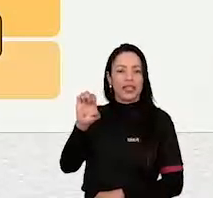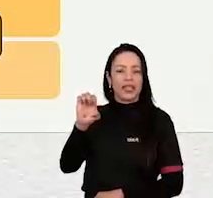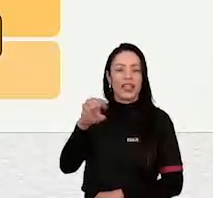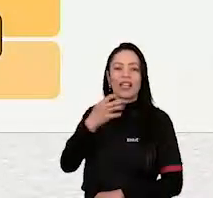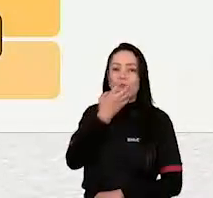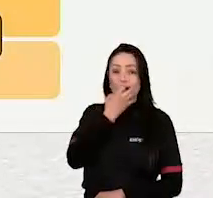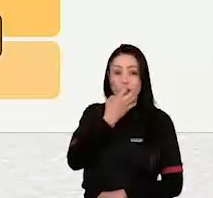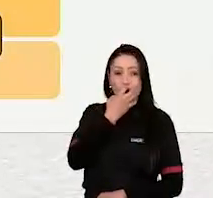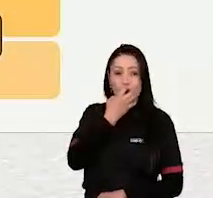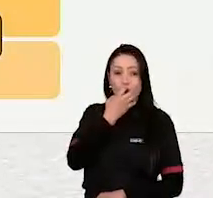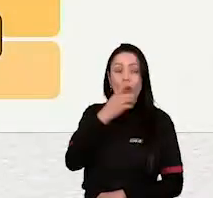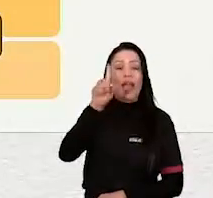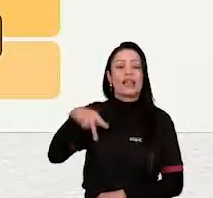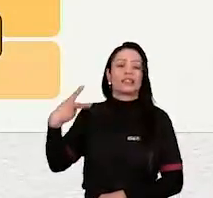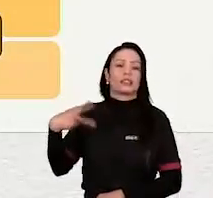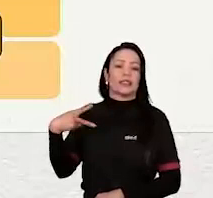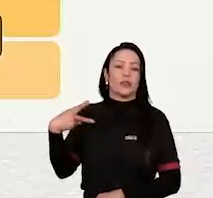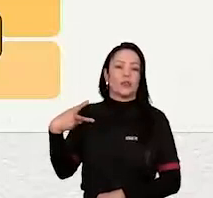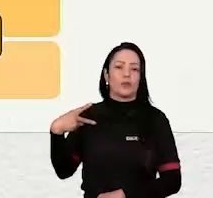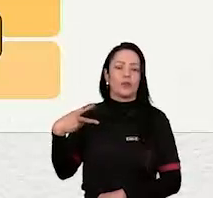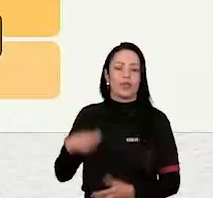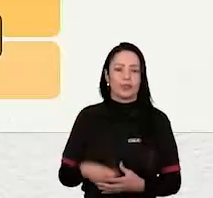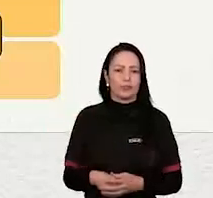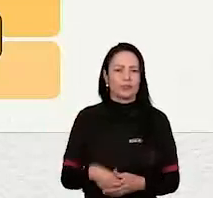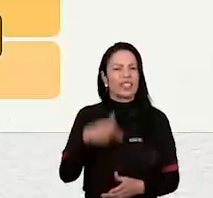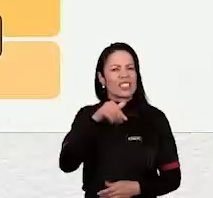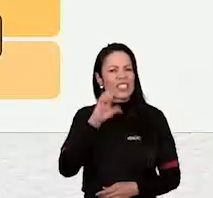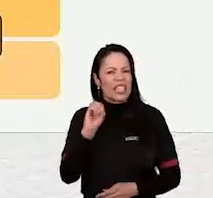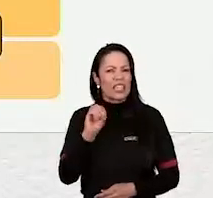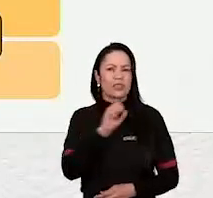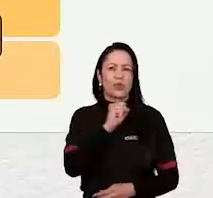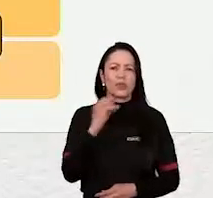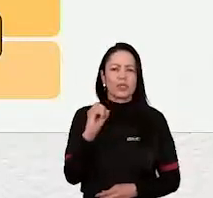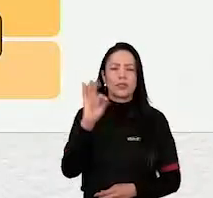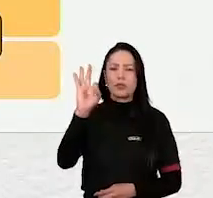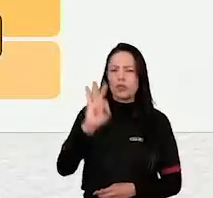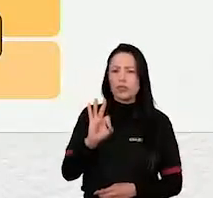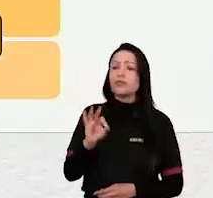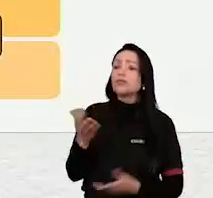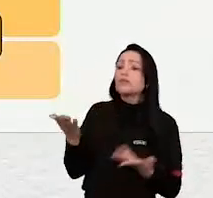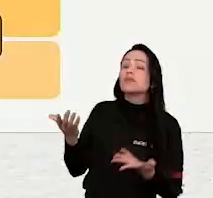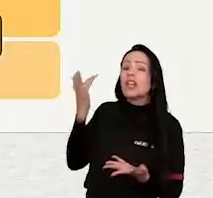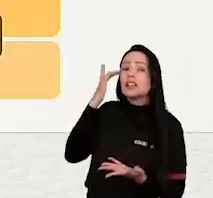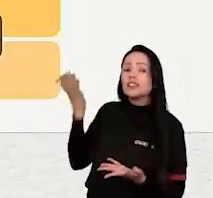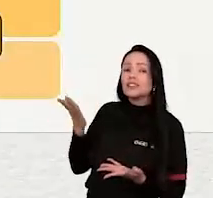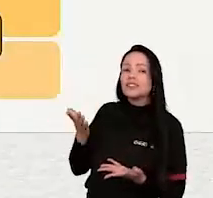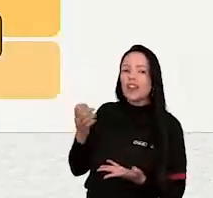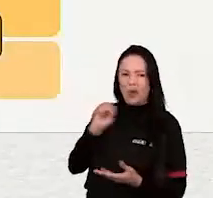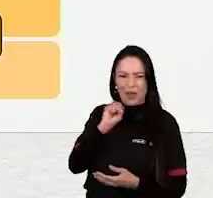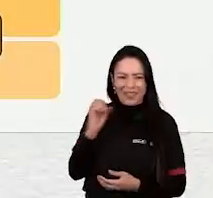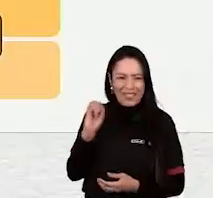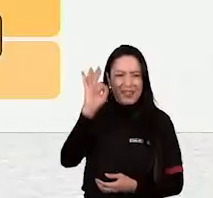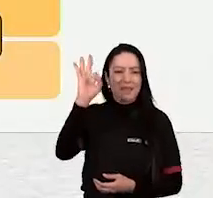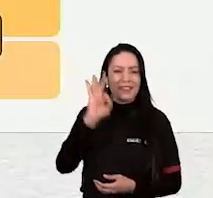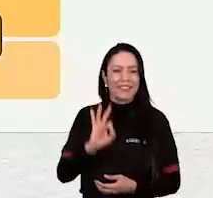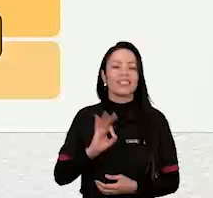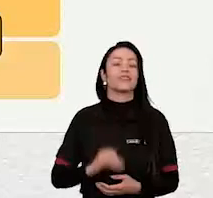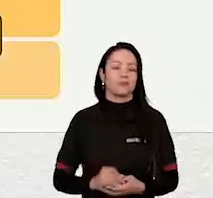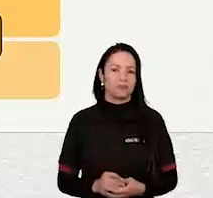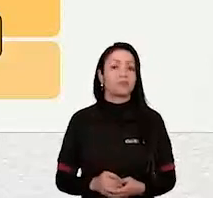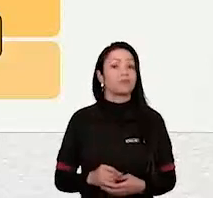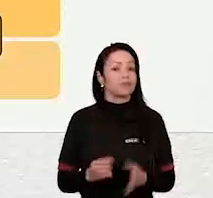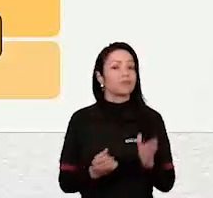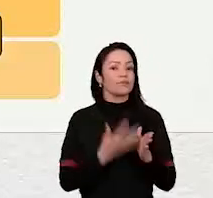são secundárias. E eu diria que 70%, 80%, que número você chuta? Né? 80%. 80%